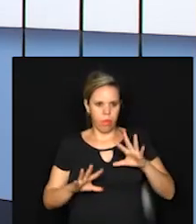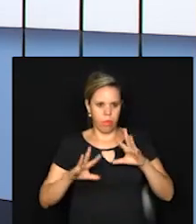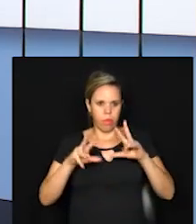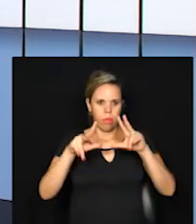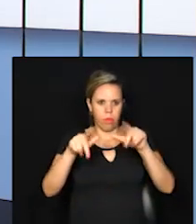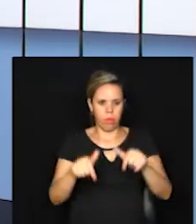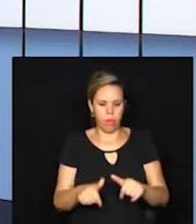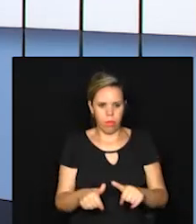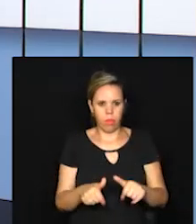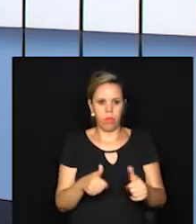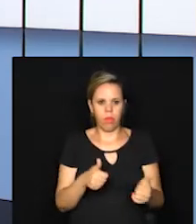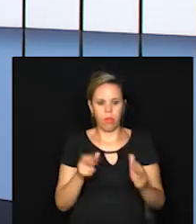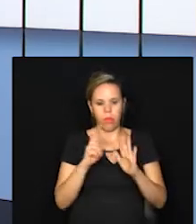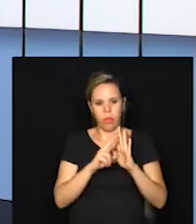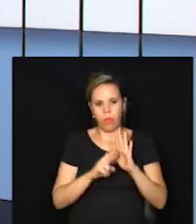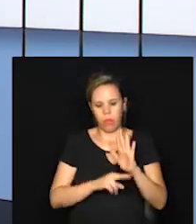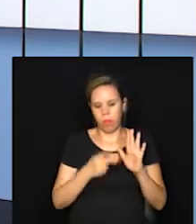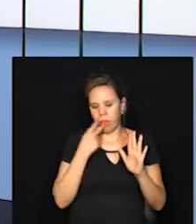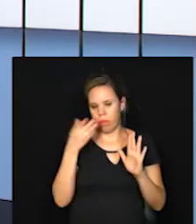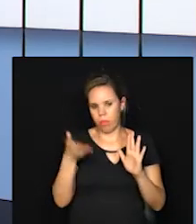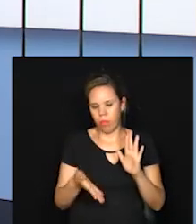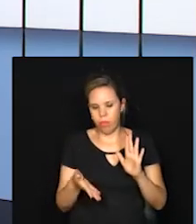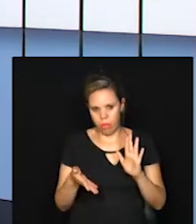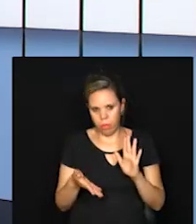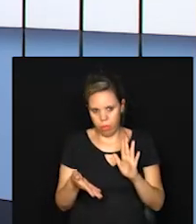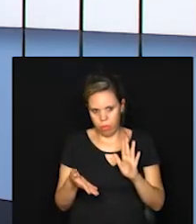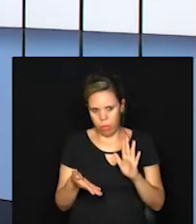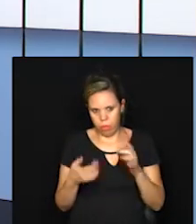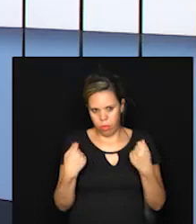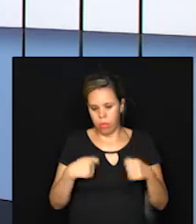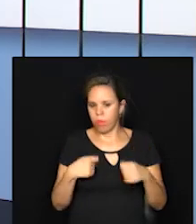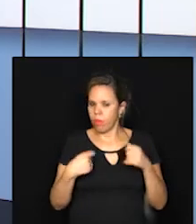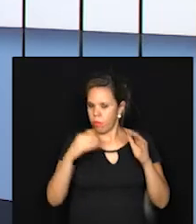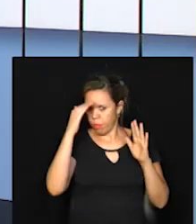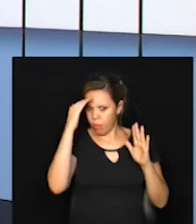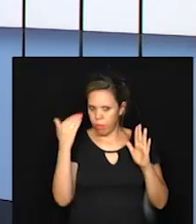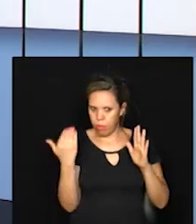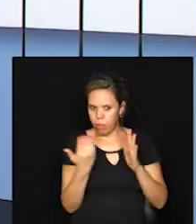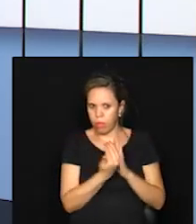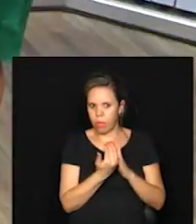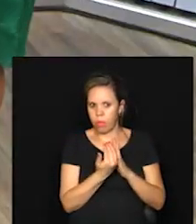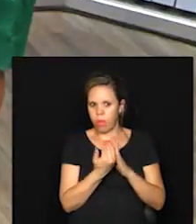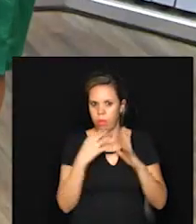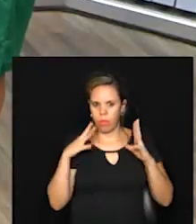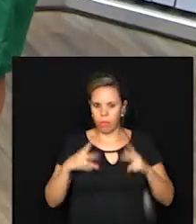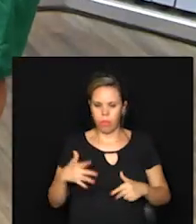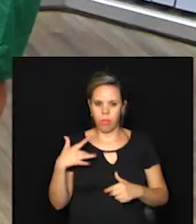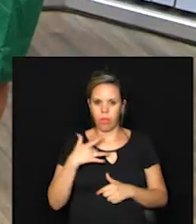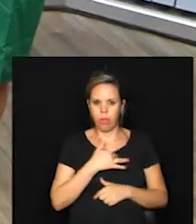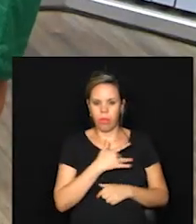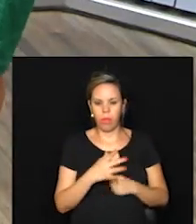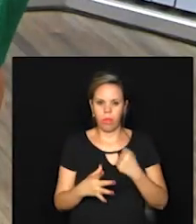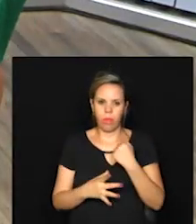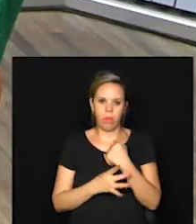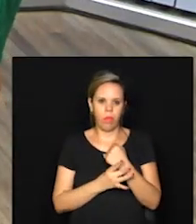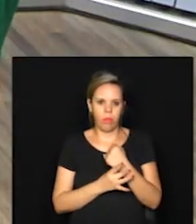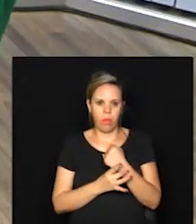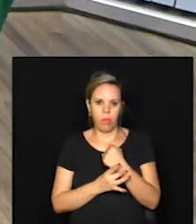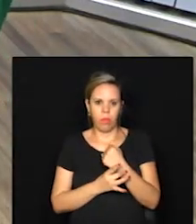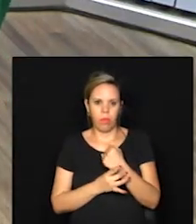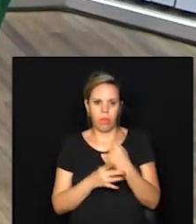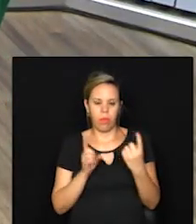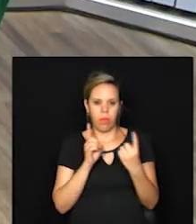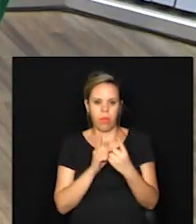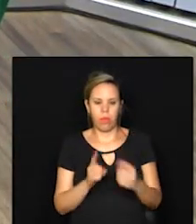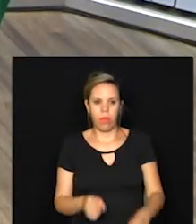todos esses segmentos que nós mencionamos aqui devem seguir os protocolos de segurança para esse